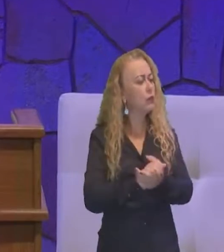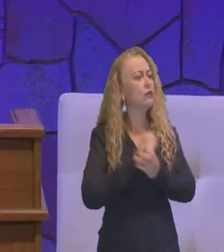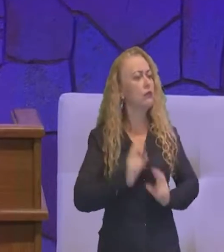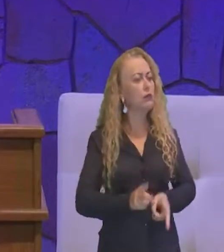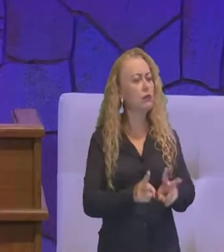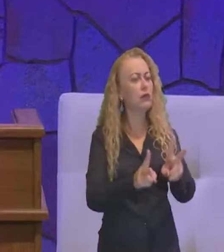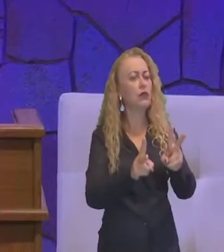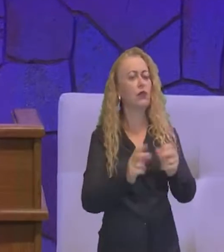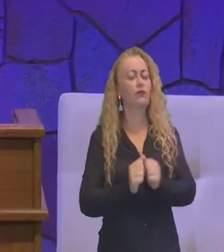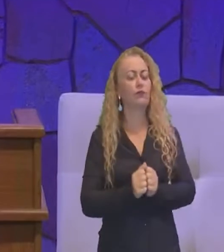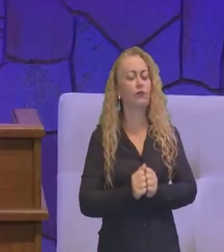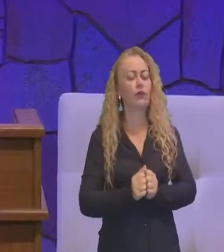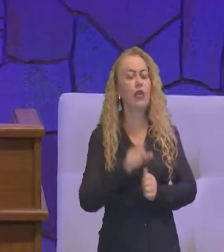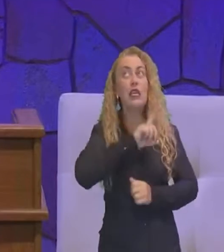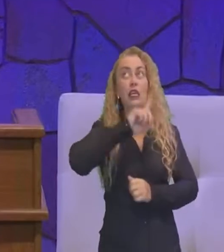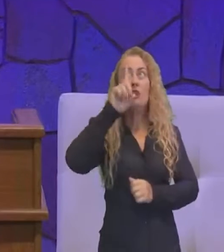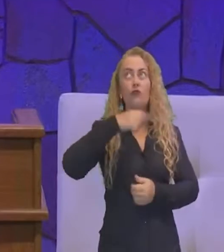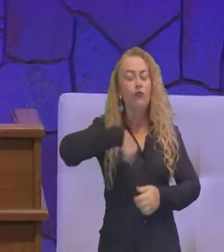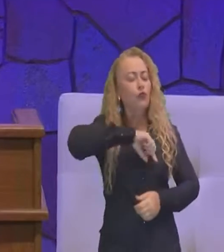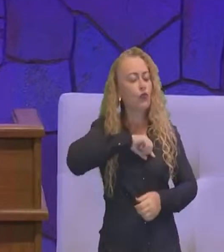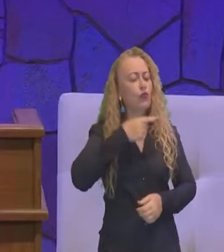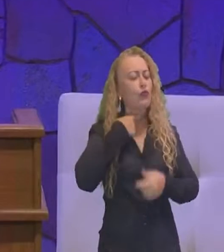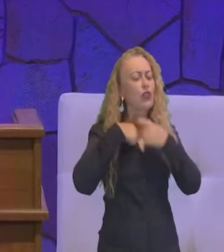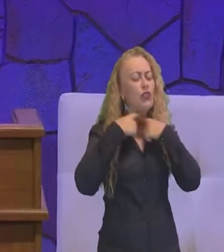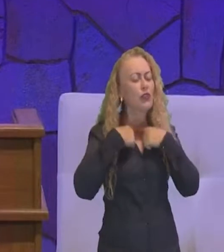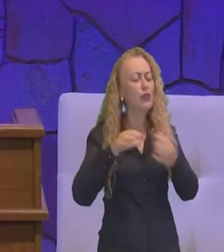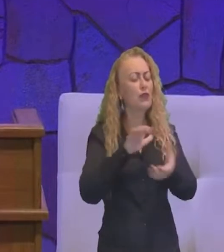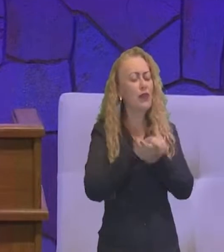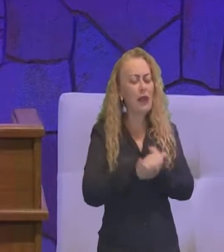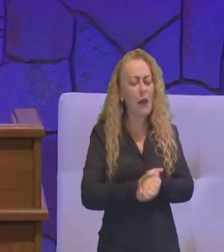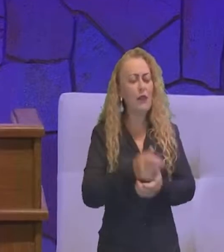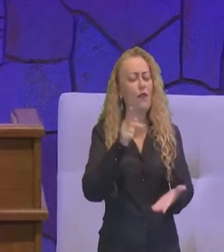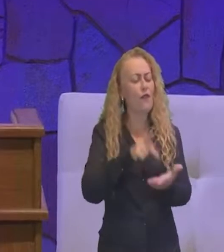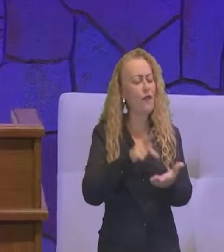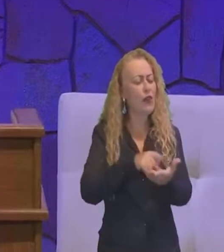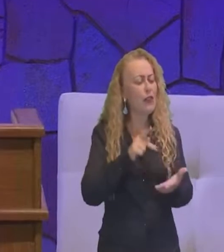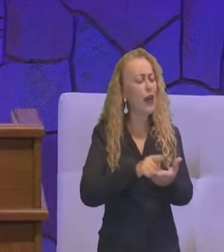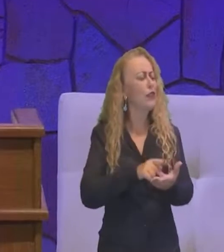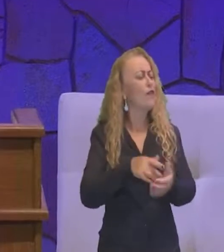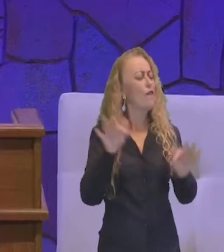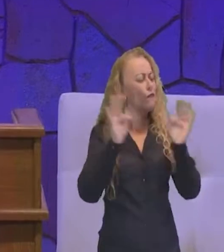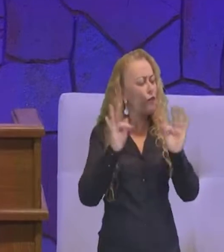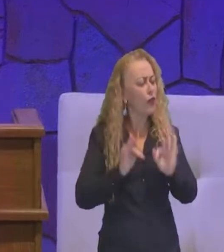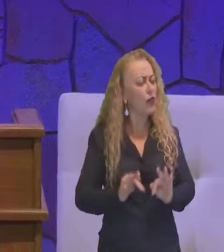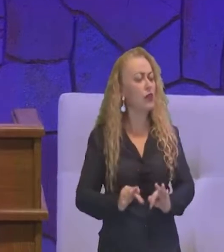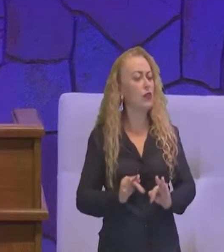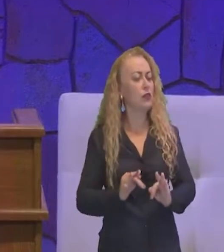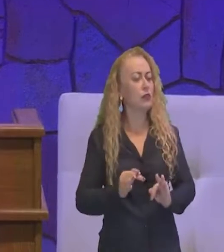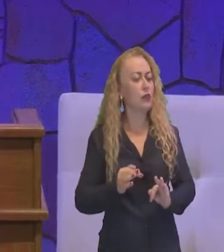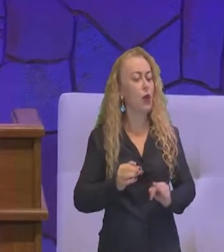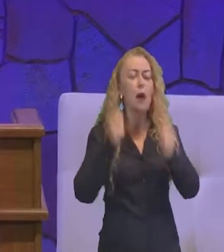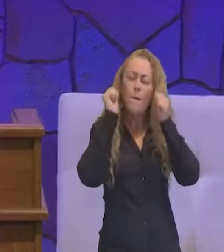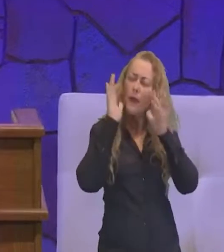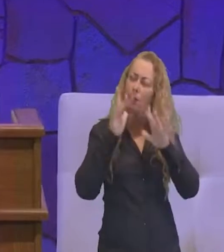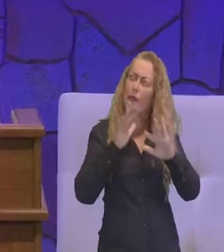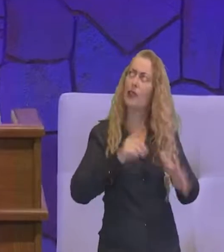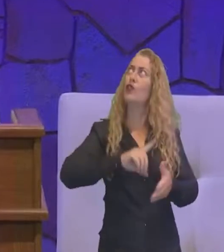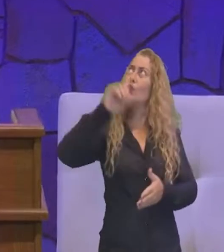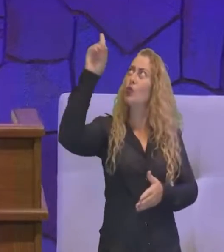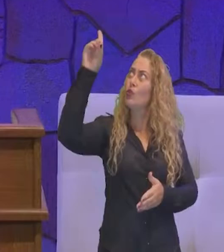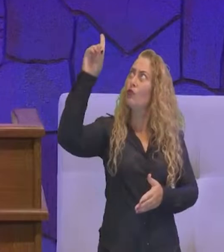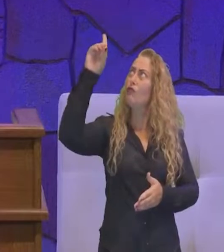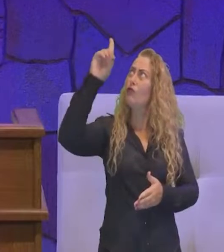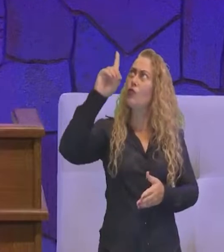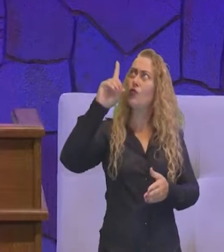nós desejamos que o nosso casamento seja verdadeiramente feliz, casamento abençoado, até